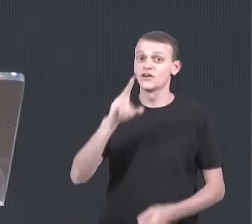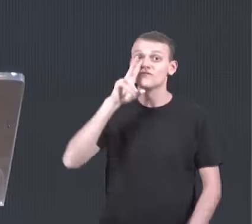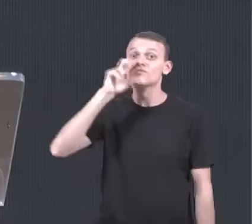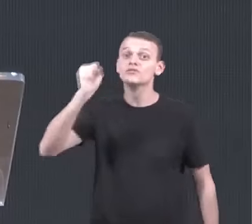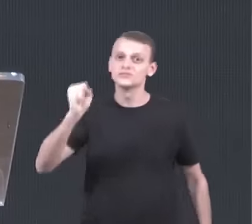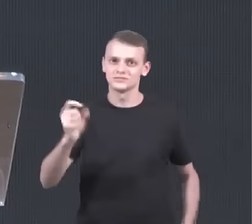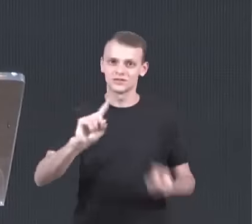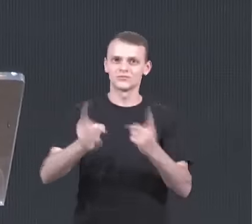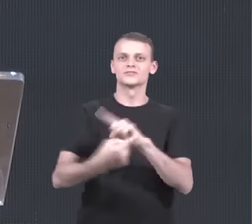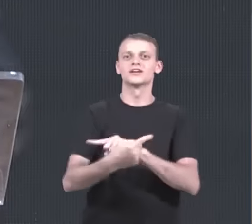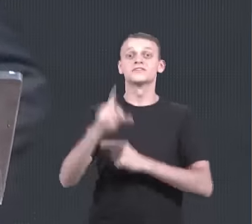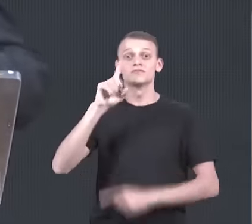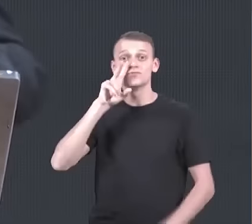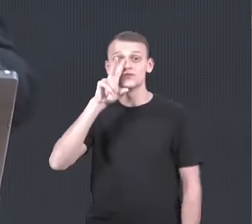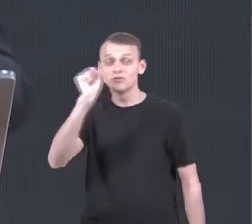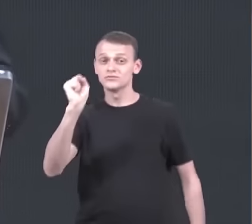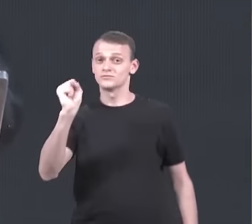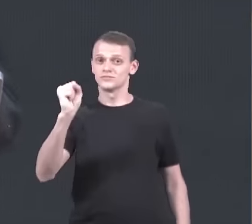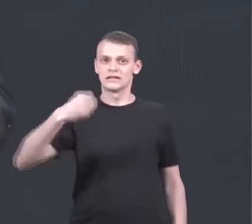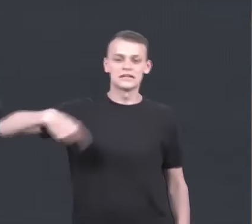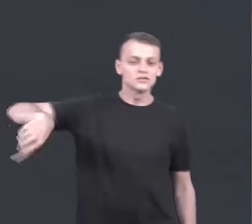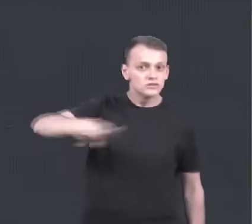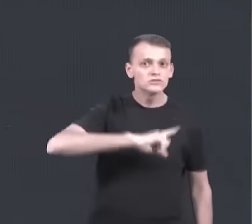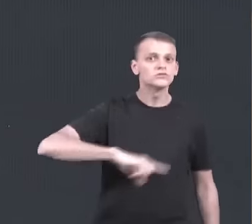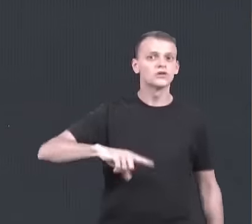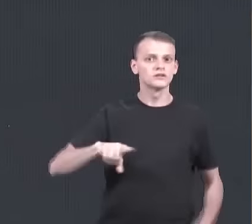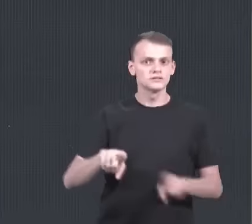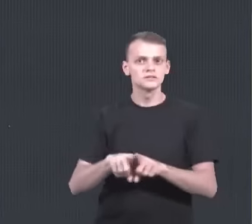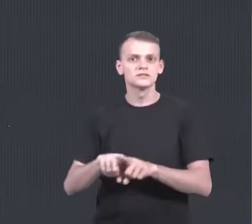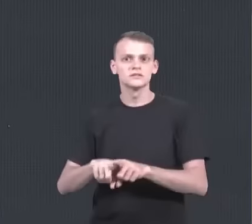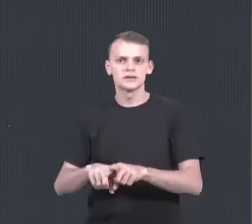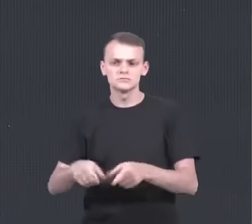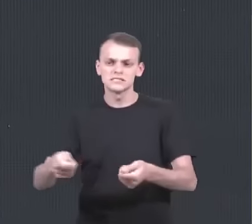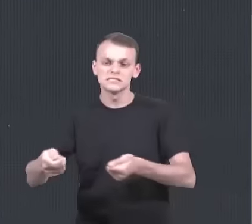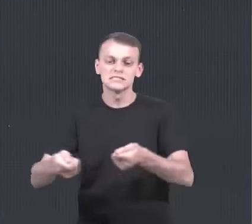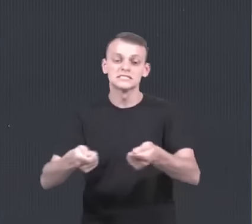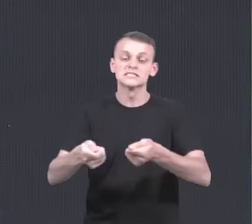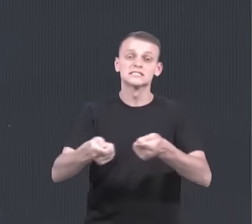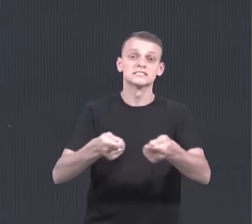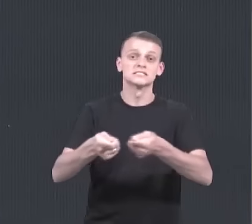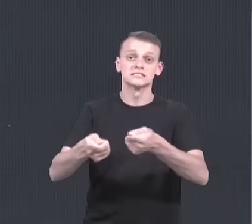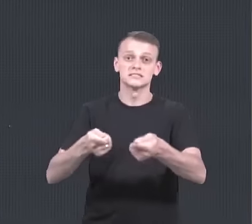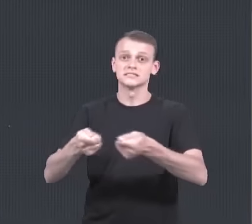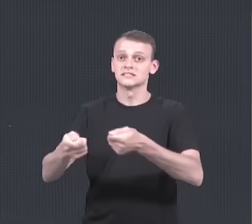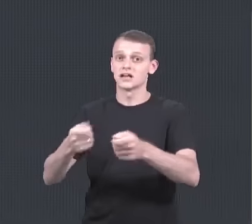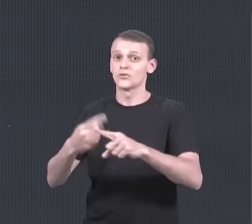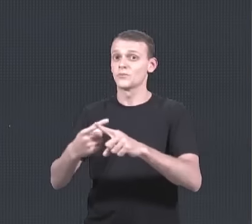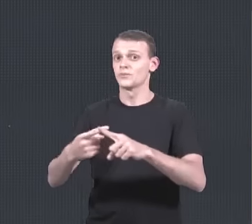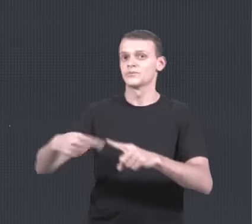força. Nós somos tentados naquilo que somos fortes.